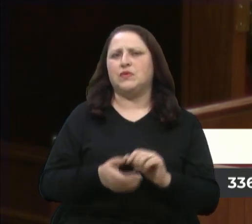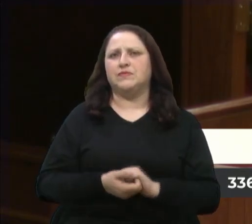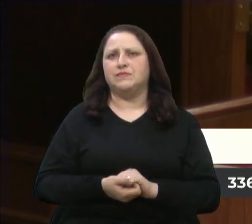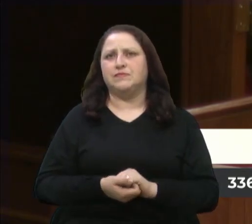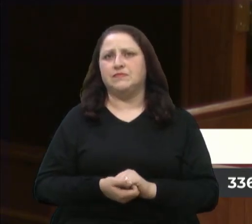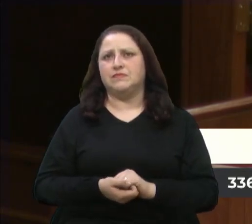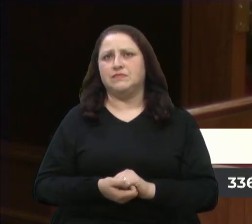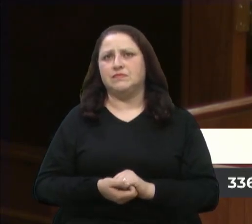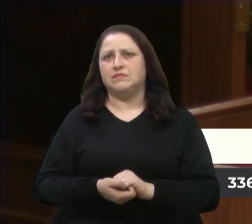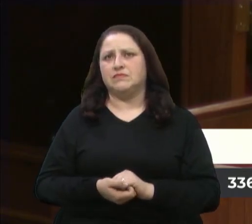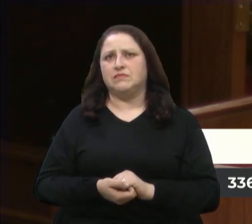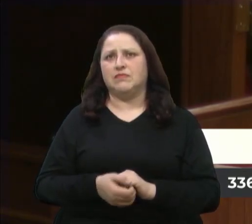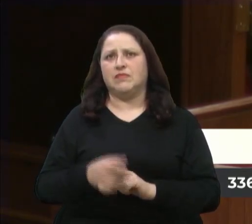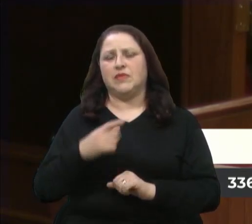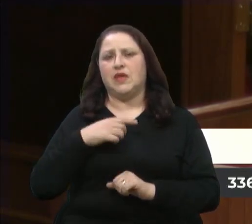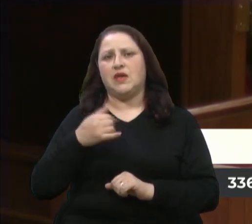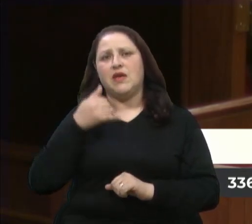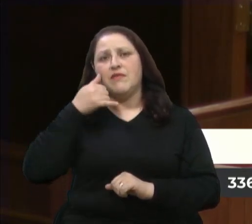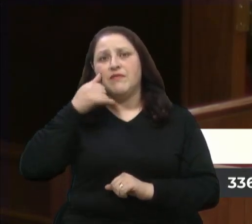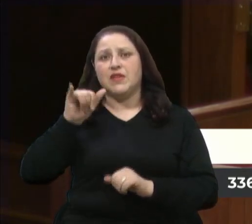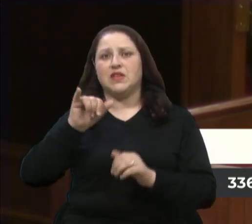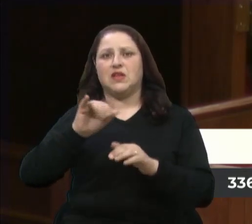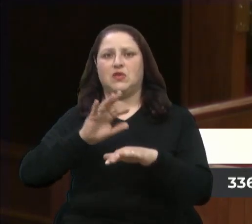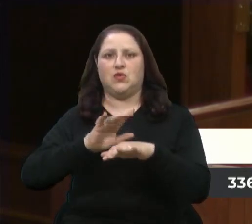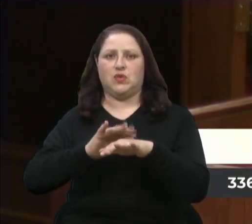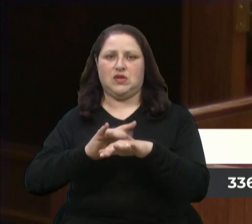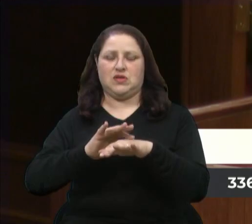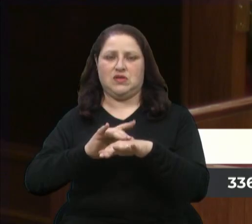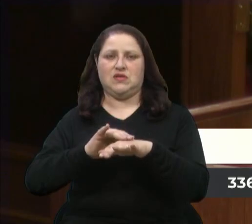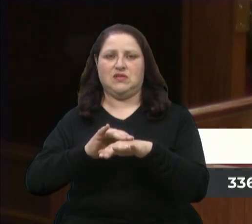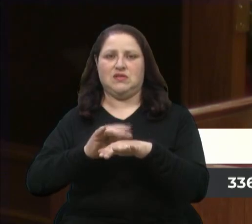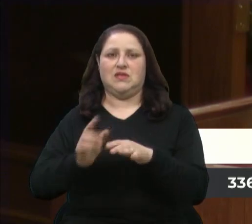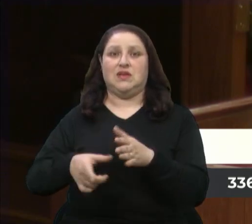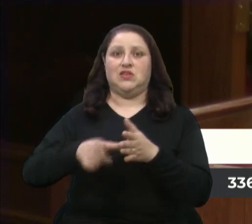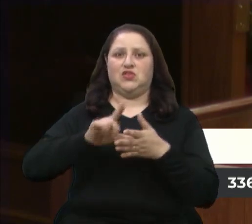que a prevenção, está faltando